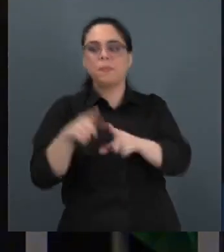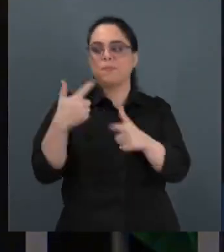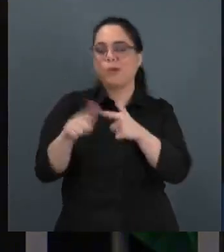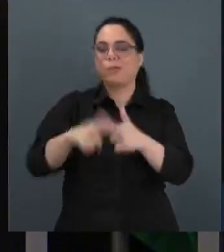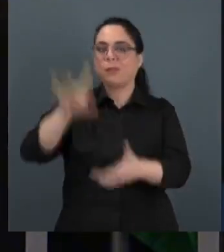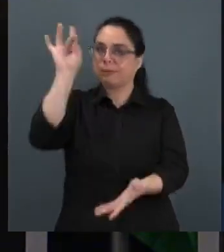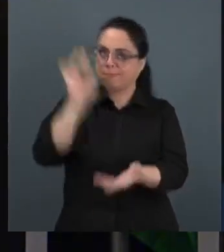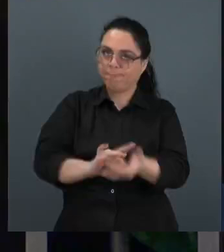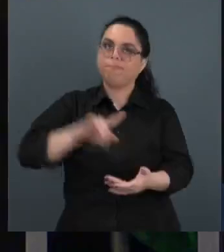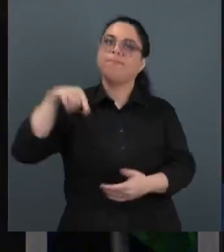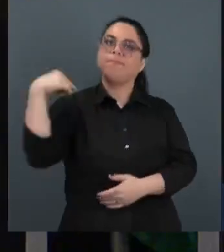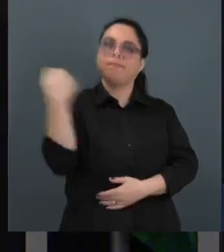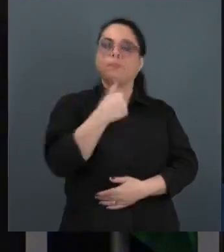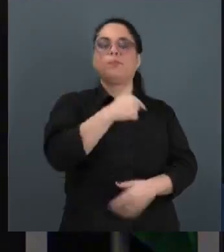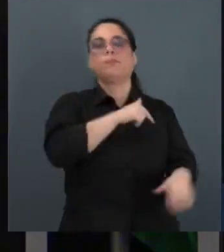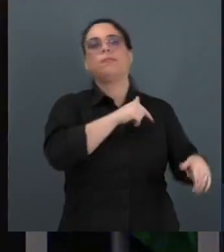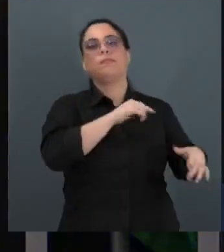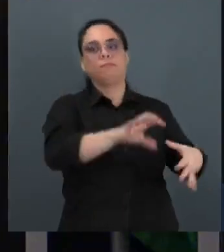nós enfrentamos.